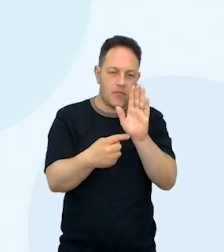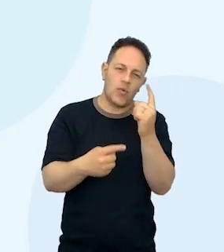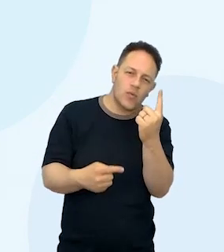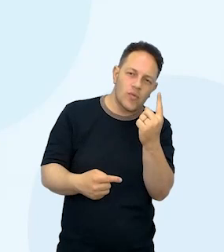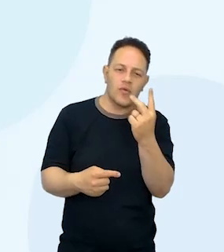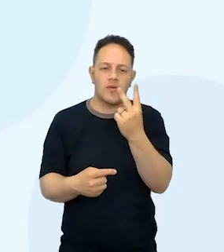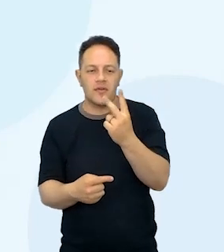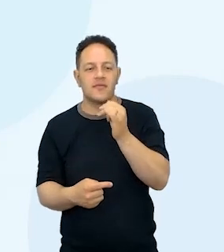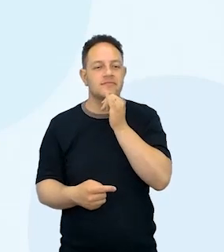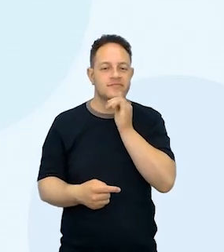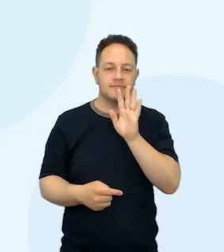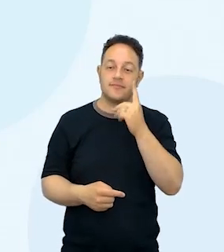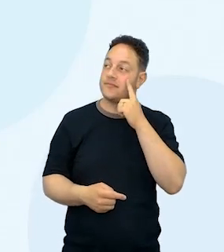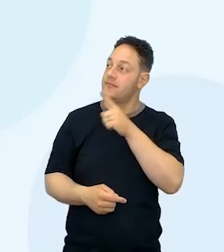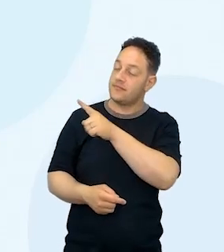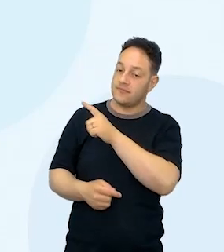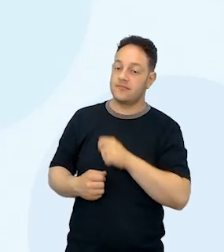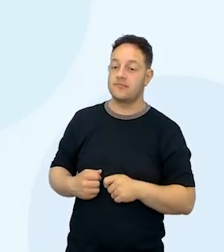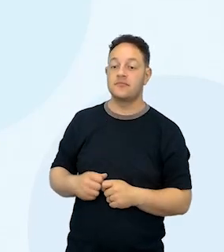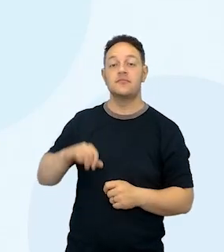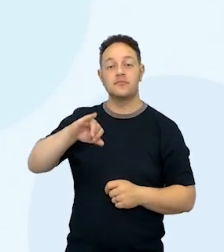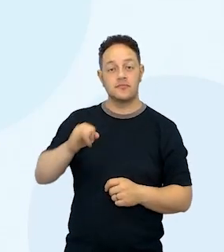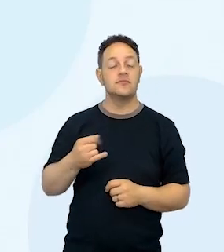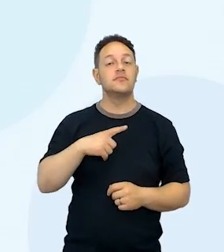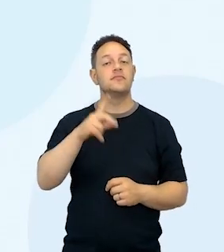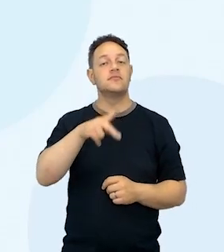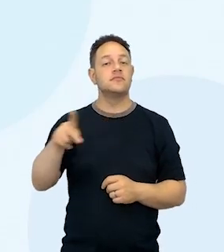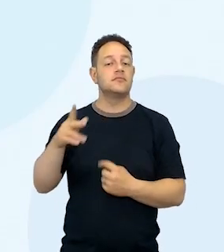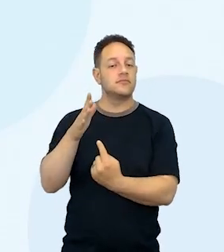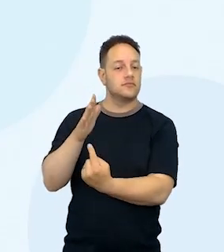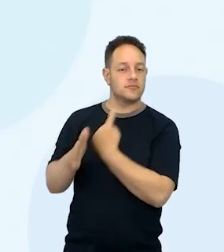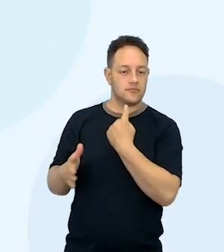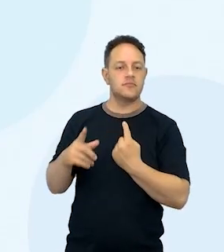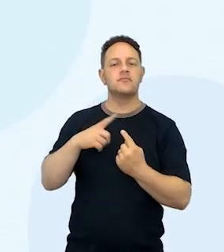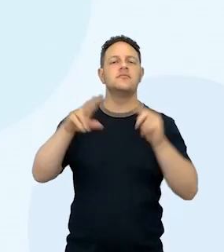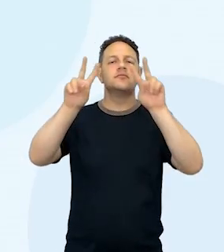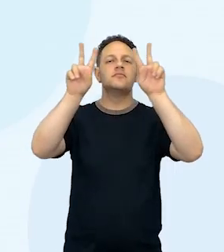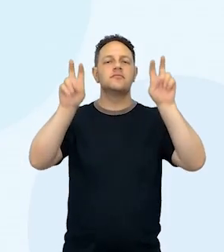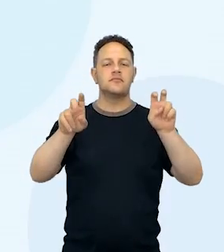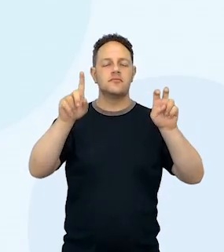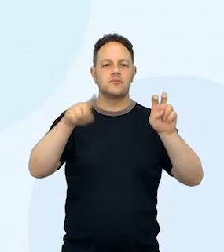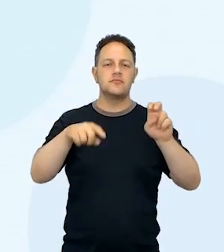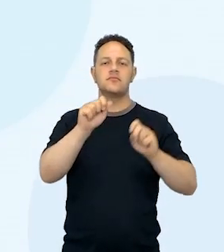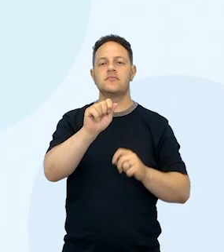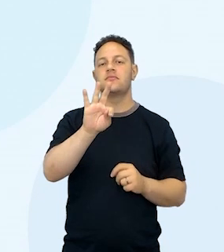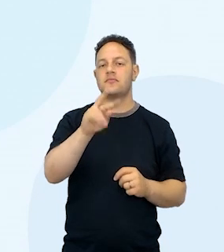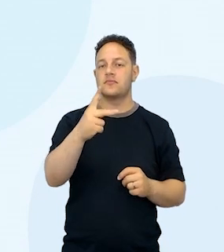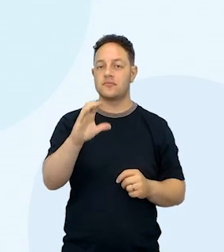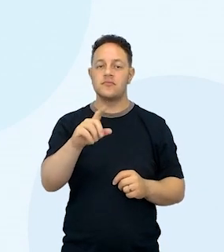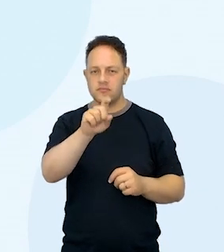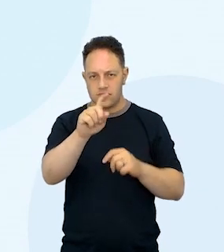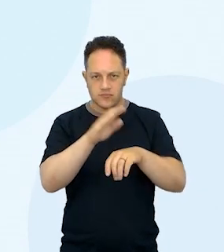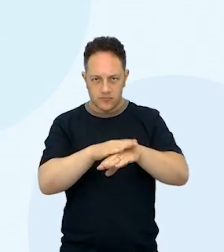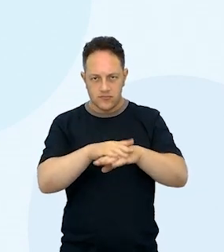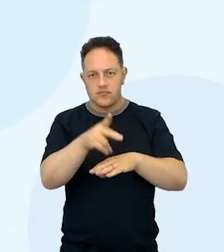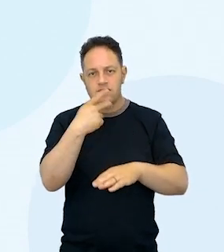2 exemplos, Enquanto tá? você mostra aí, tem um professor perguntando o título do ATPC. Flávio, você fala pra gente, porque eles querem registrar